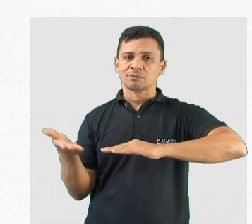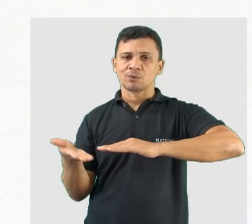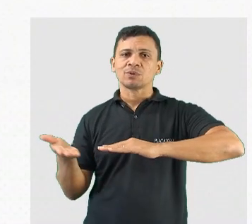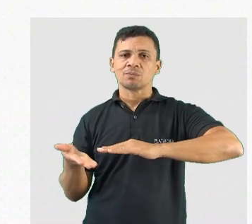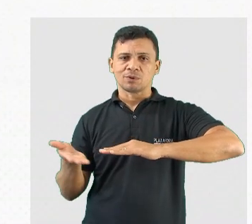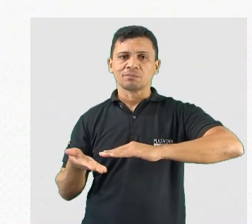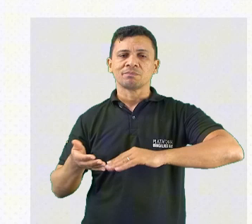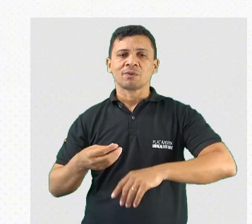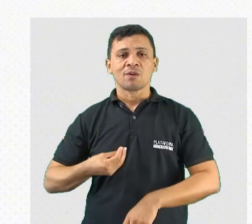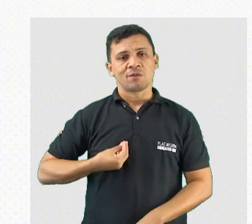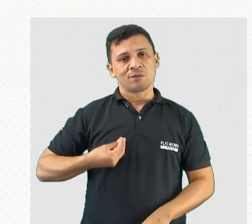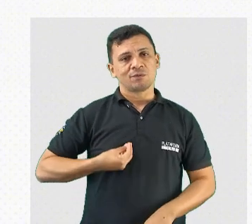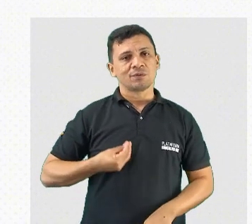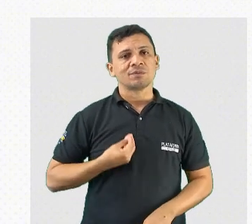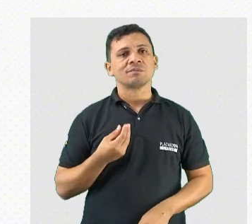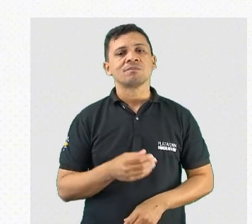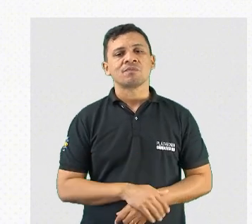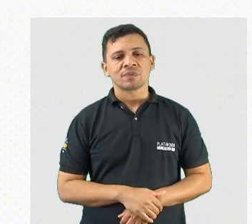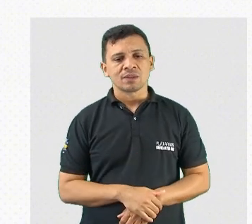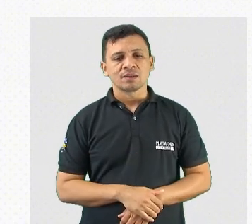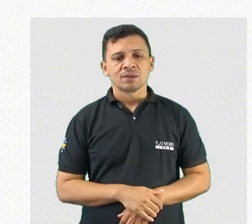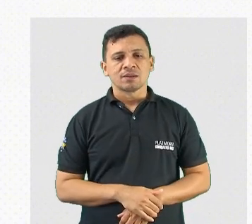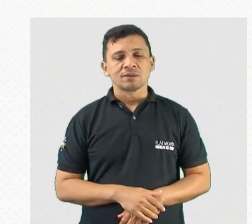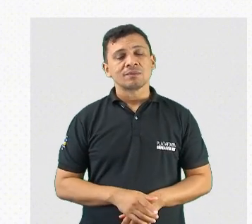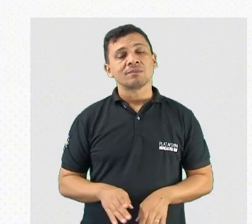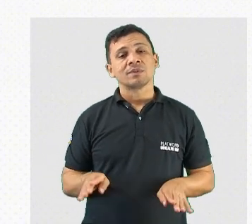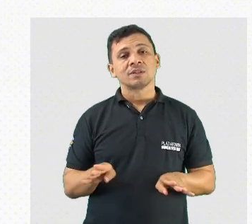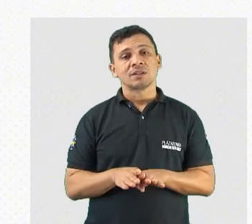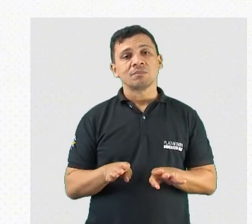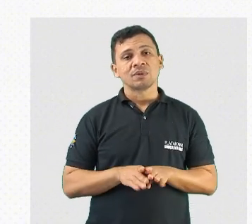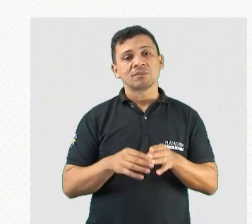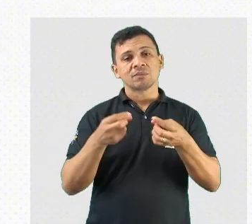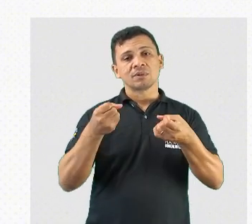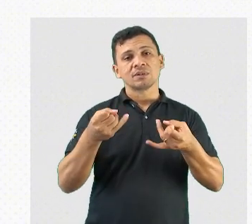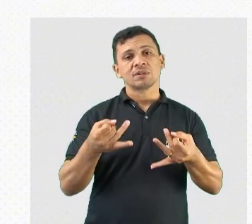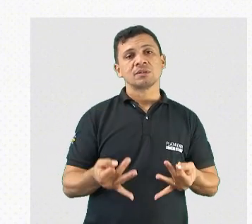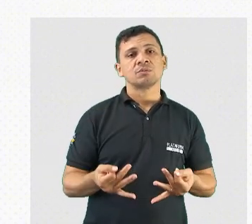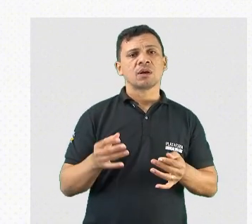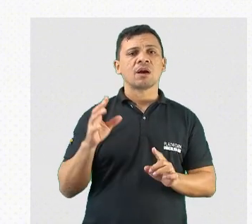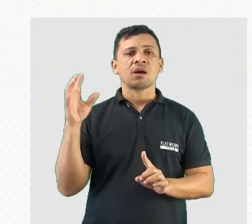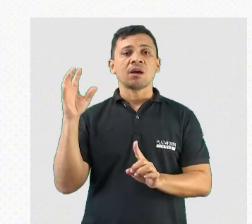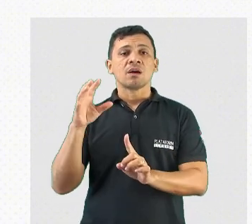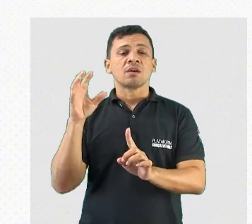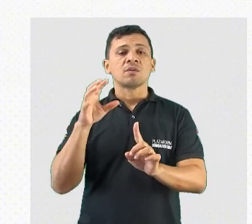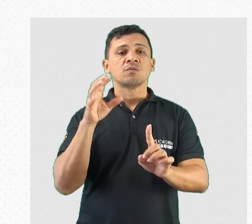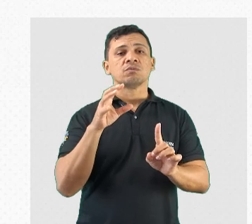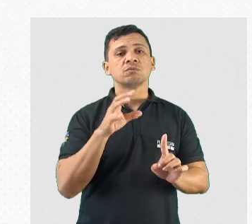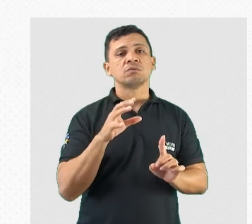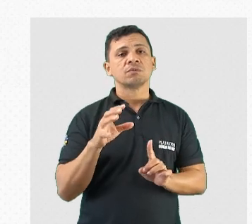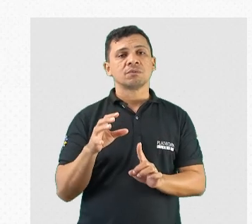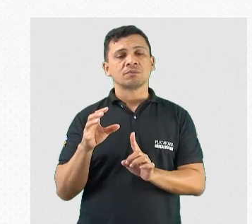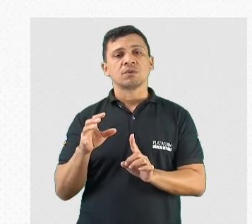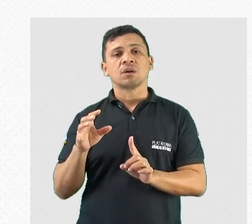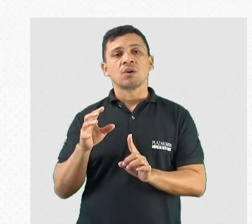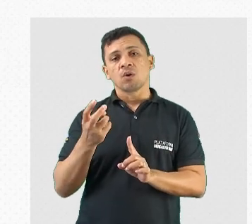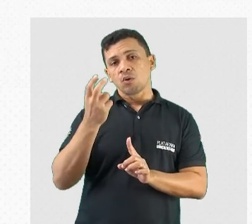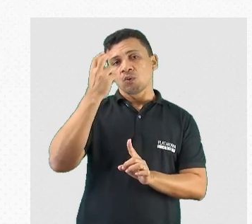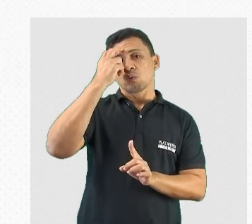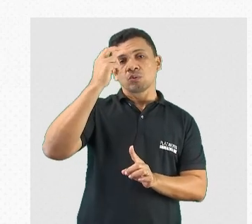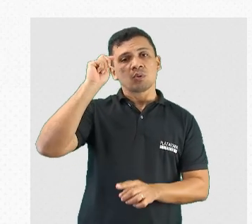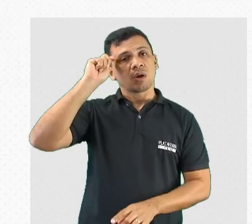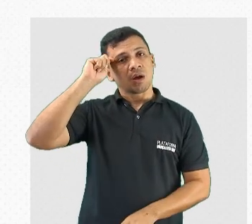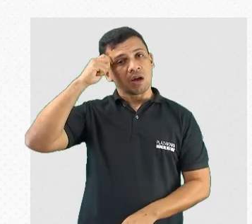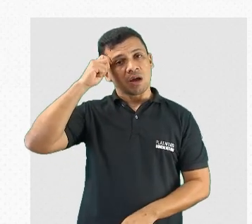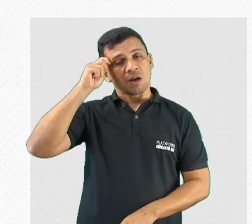né? Nesse caso, não dá para deixar de falar também, por exemplo, sobre a influência, né, da cultura africana